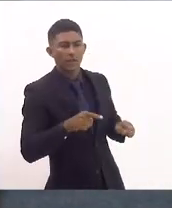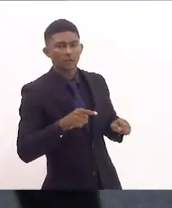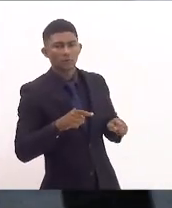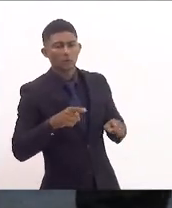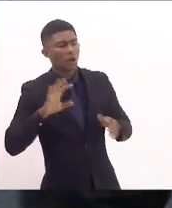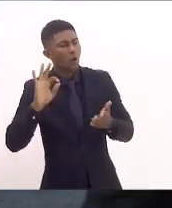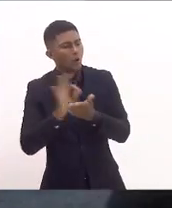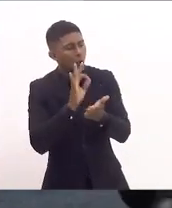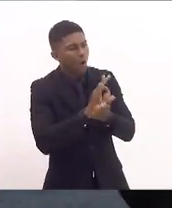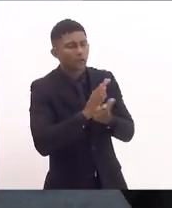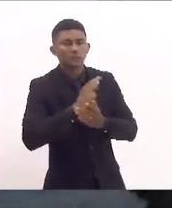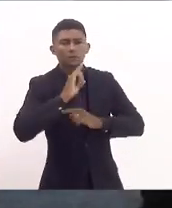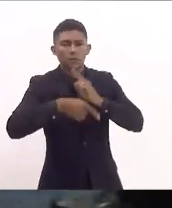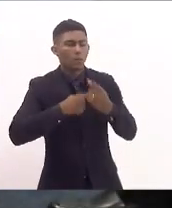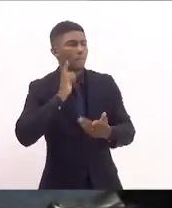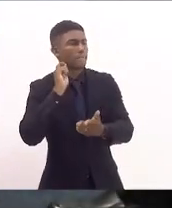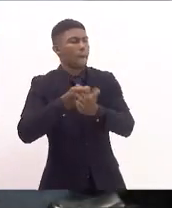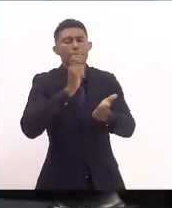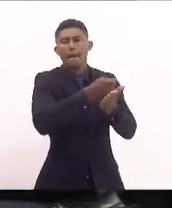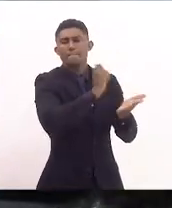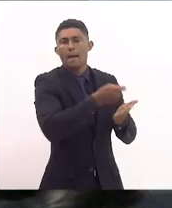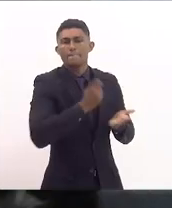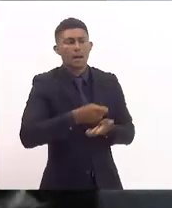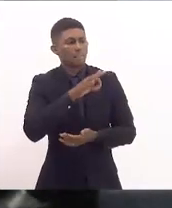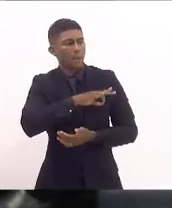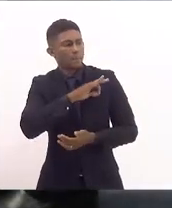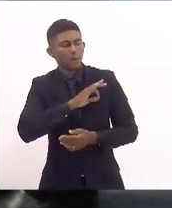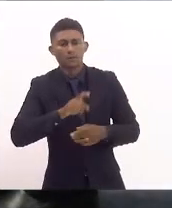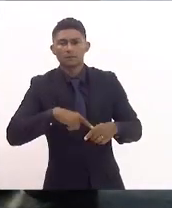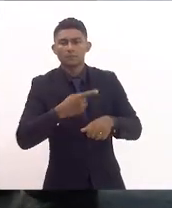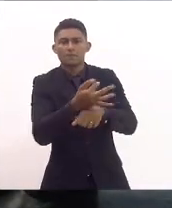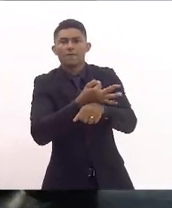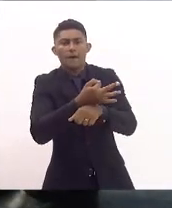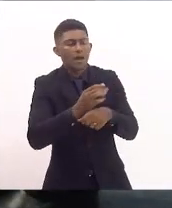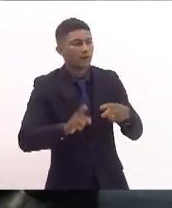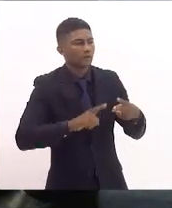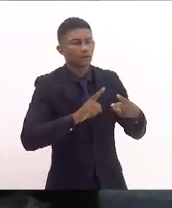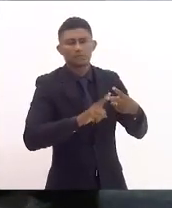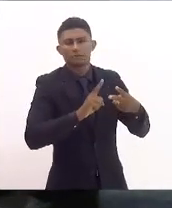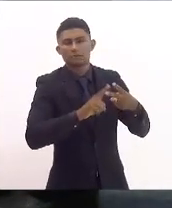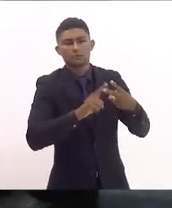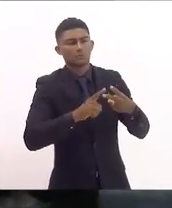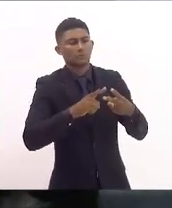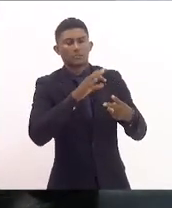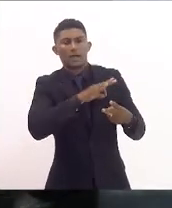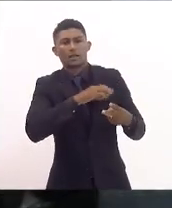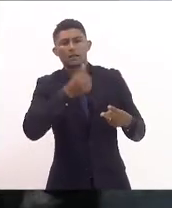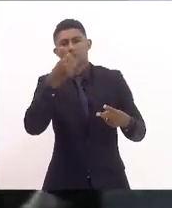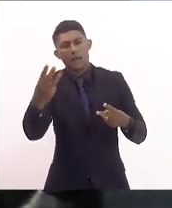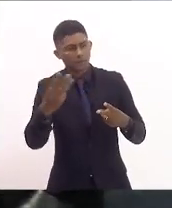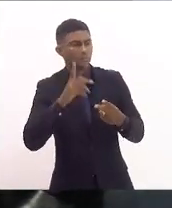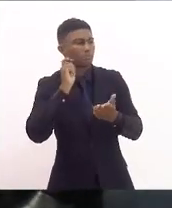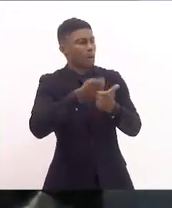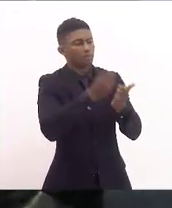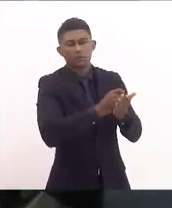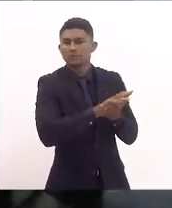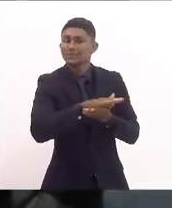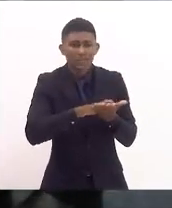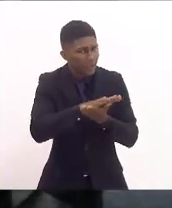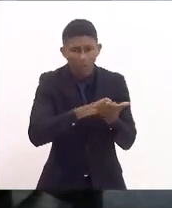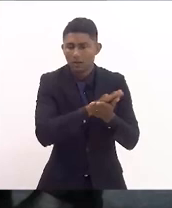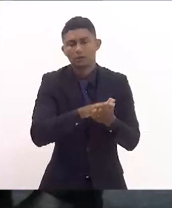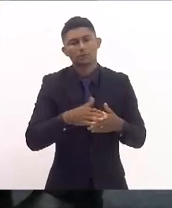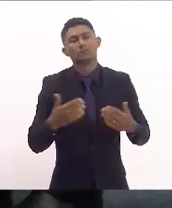não paga salário não paga férias não paga 13º não paga absolutamente nada tão pedindo